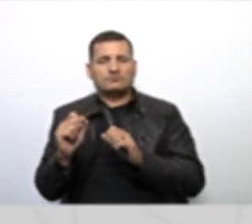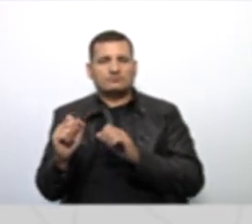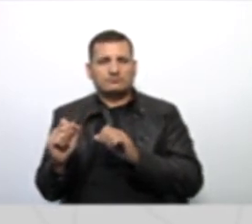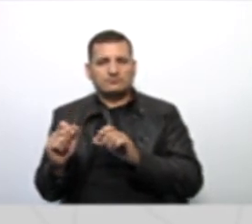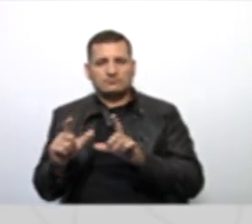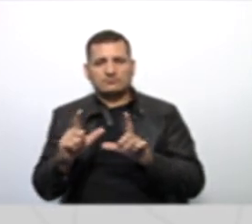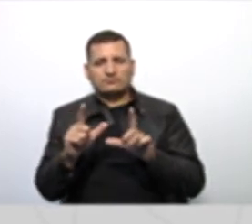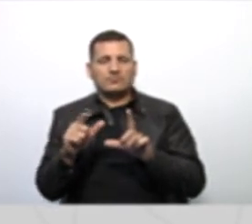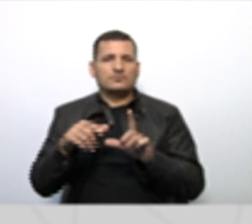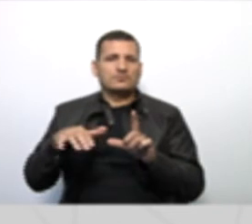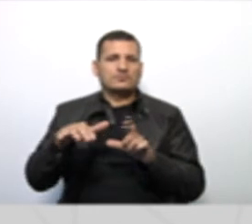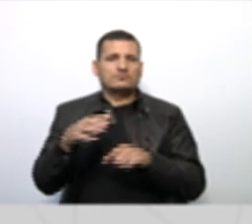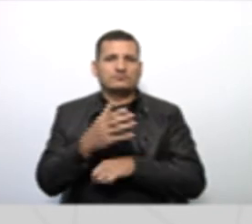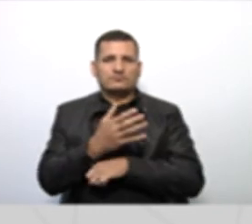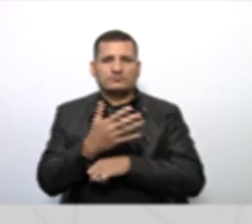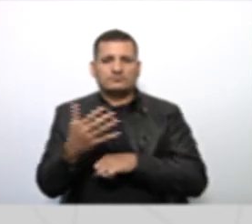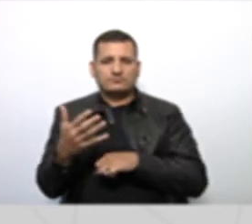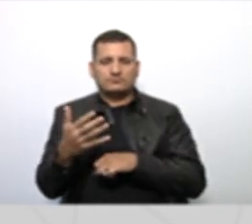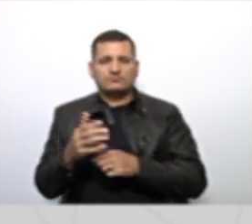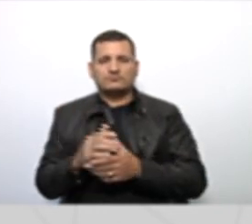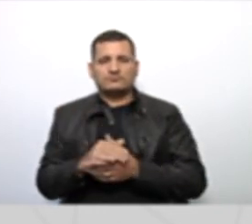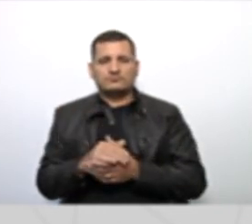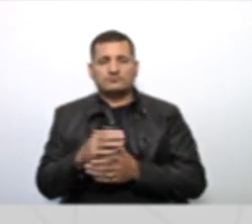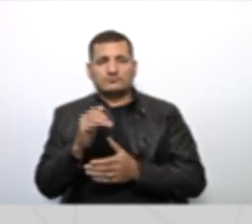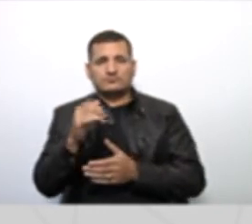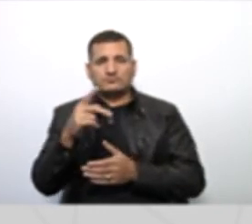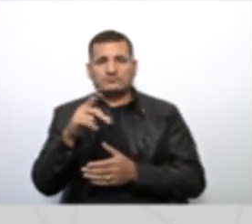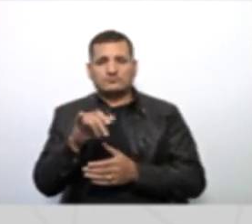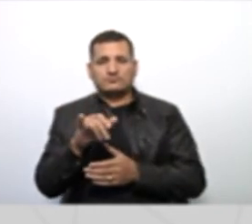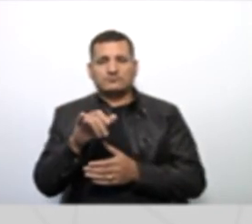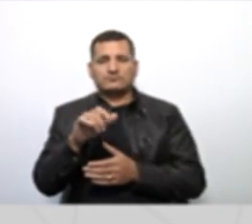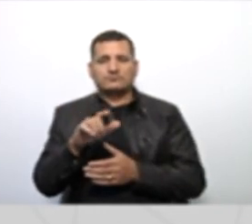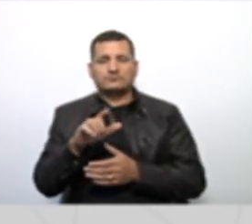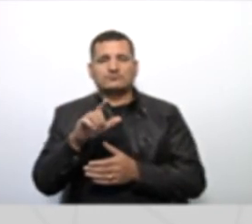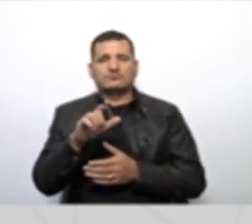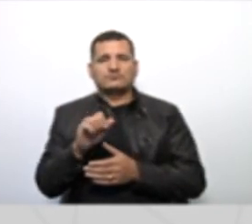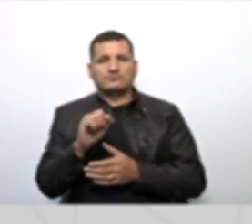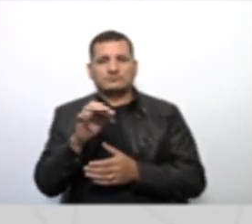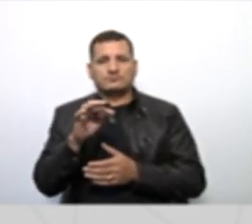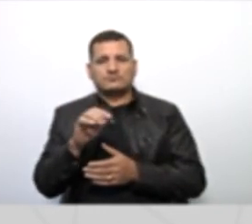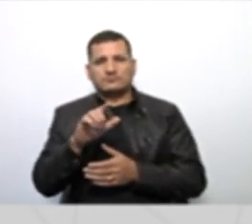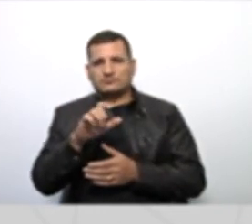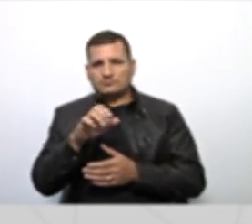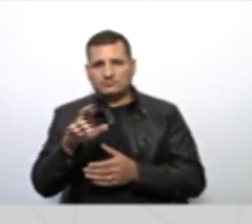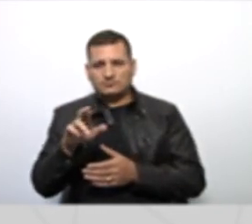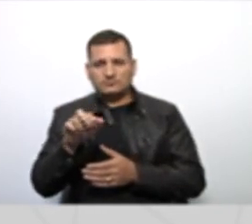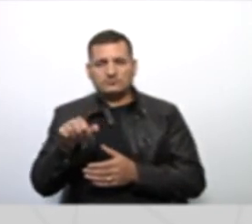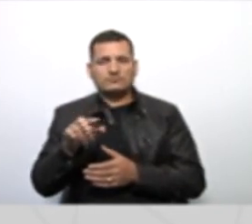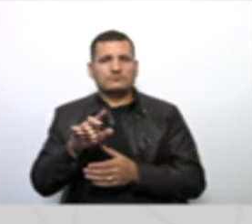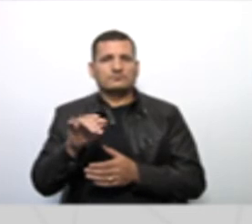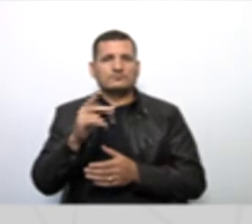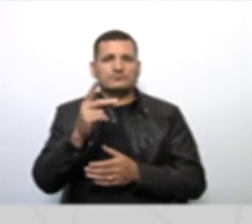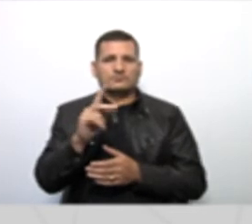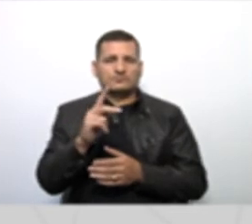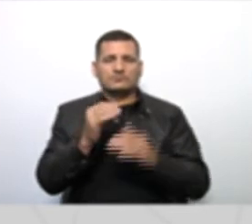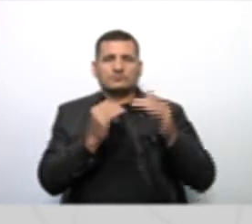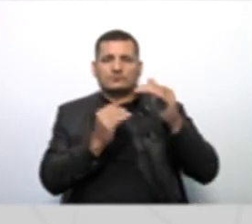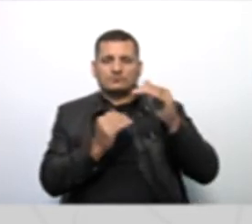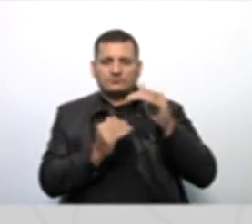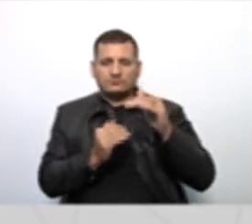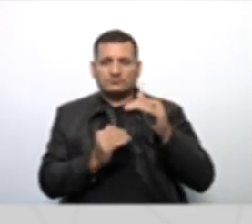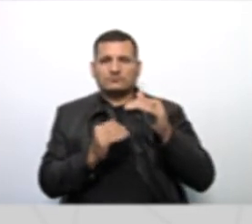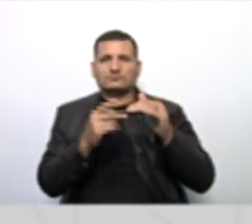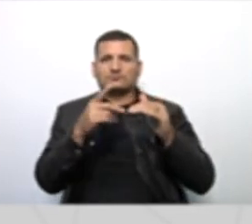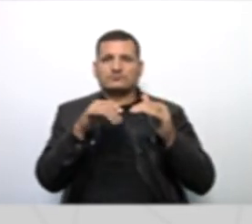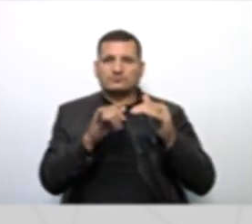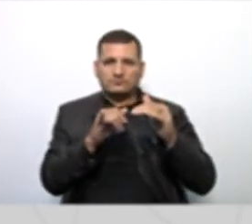ambiente Windows. Então, se eu estou falando em PyInstaller, eu estou falando que vai pegar seu script em Python e